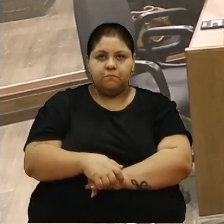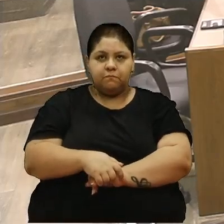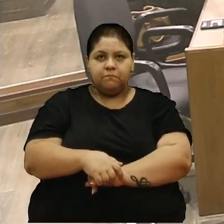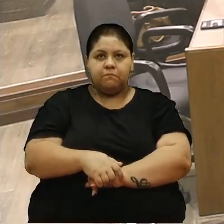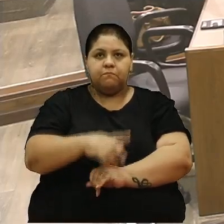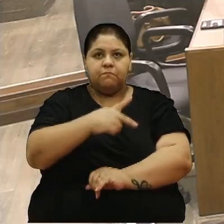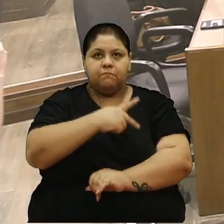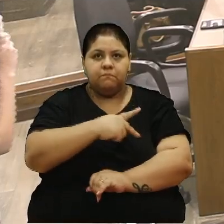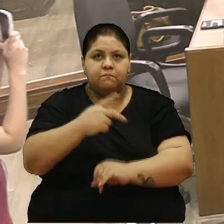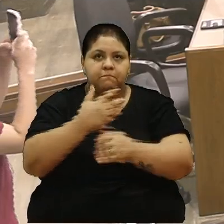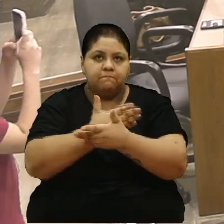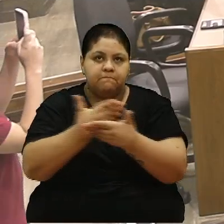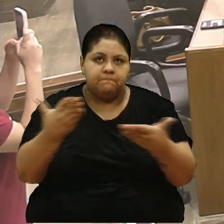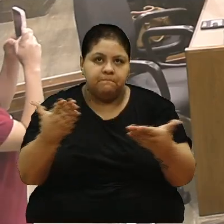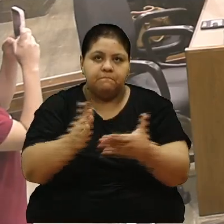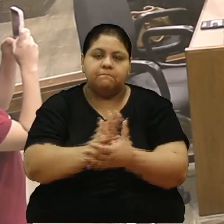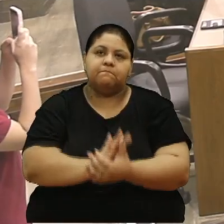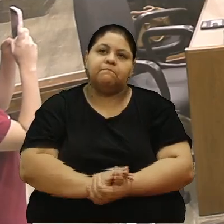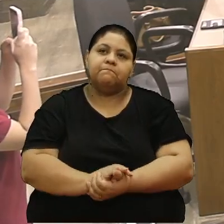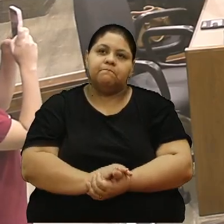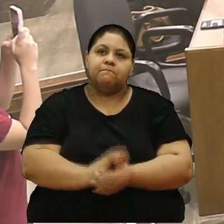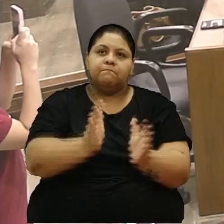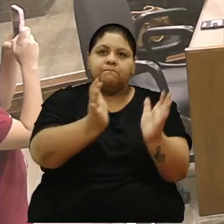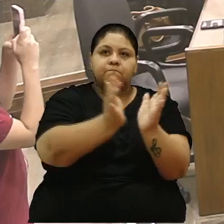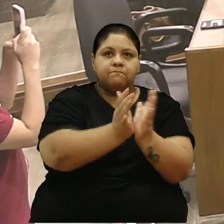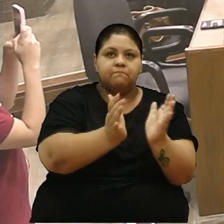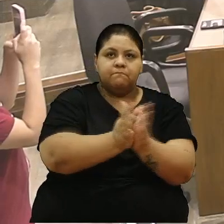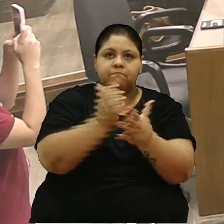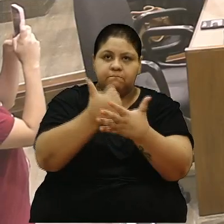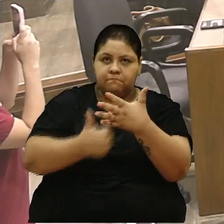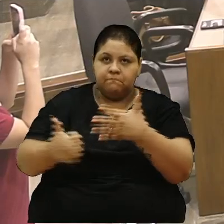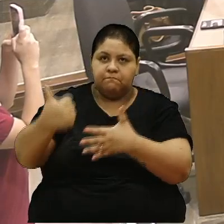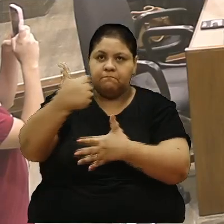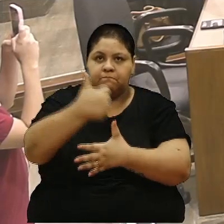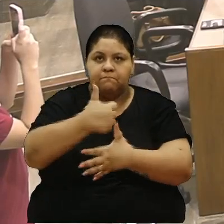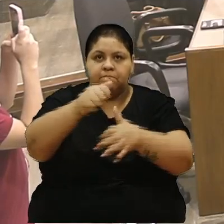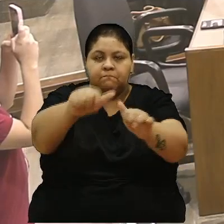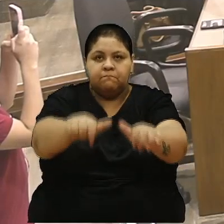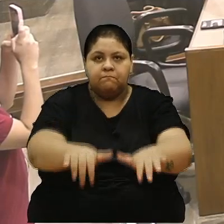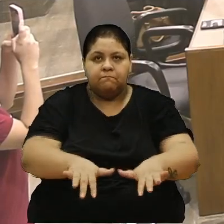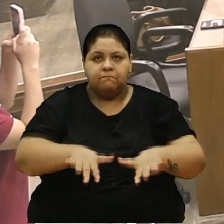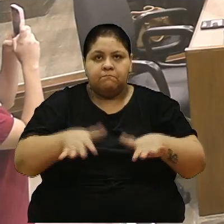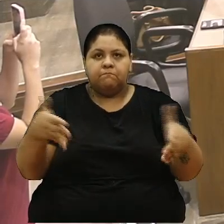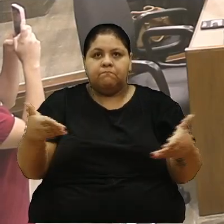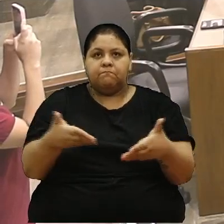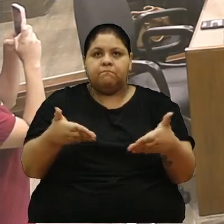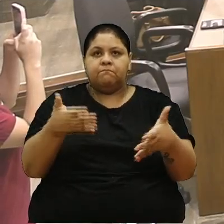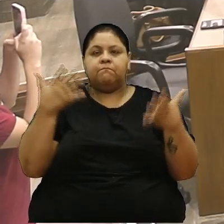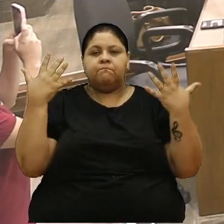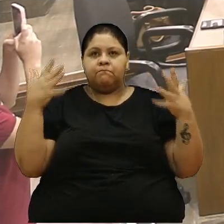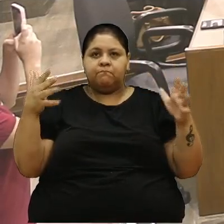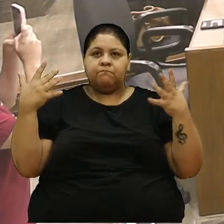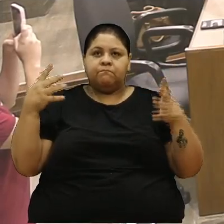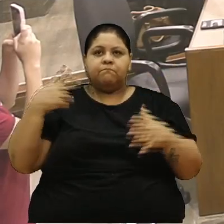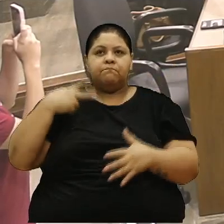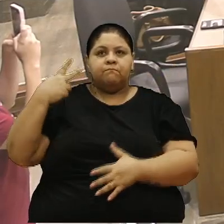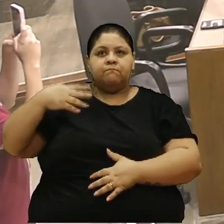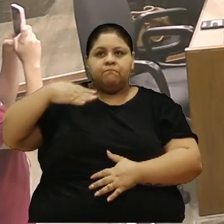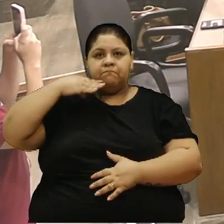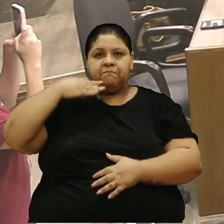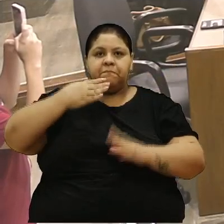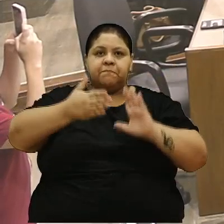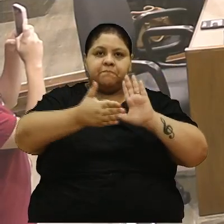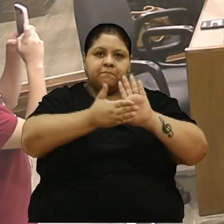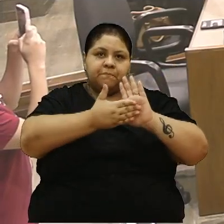Senhor presidente, nobres colegas, os colegas que nos prestigiam aqui na sessão, no plenário hoje, parabéns, vereador Bortola, pela